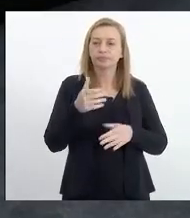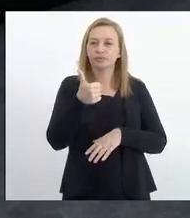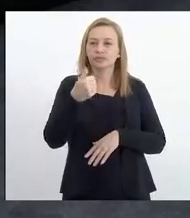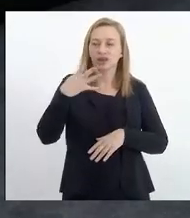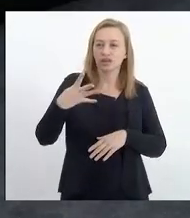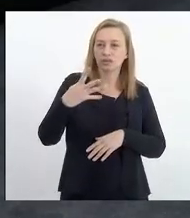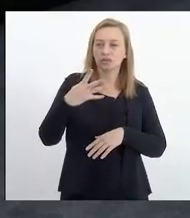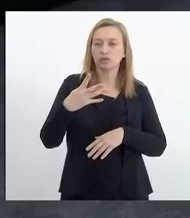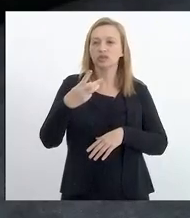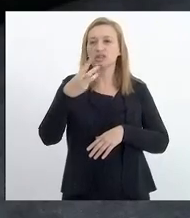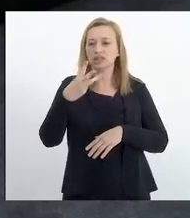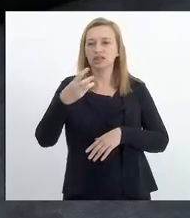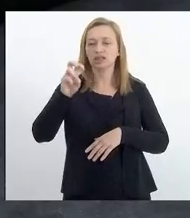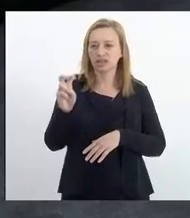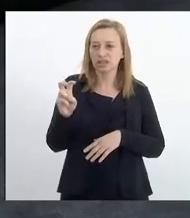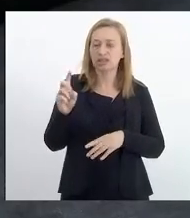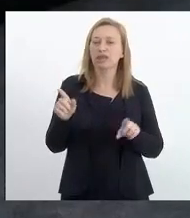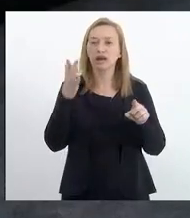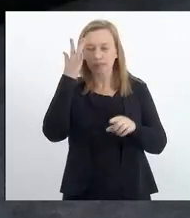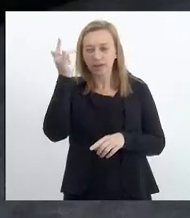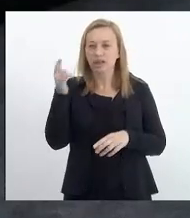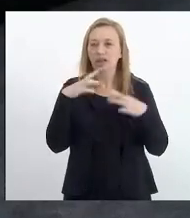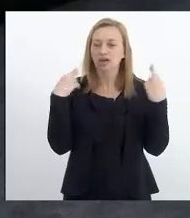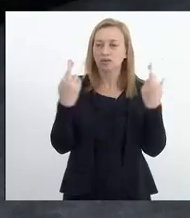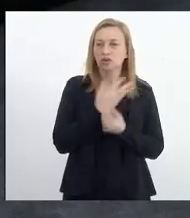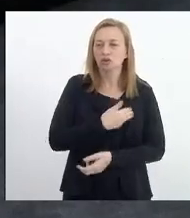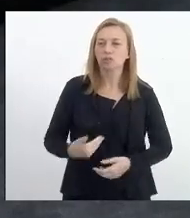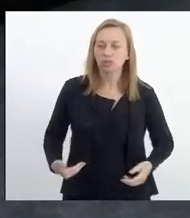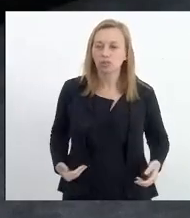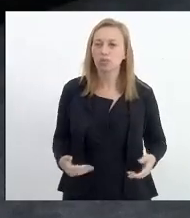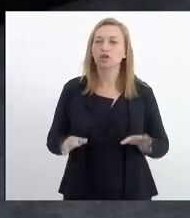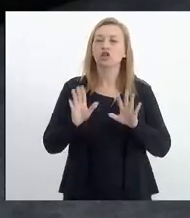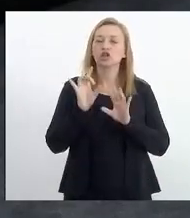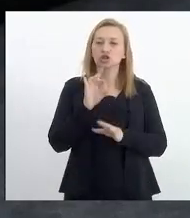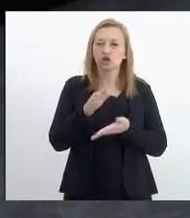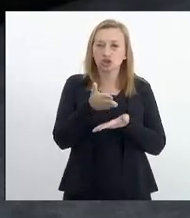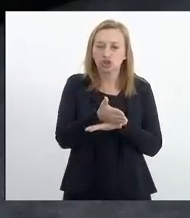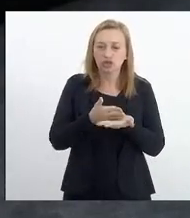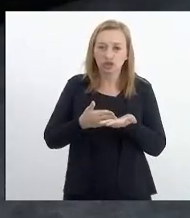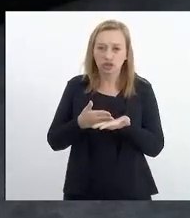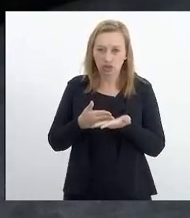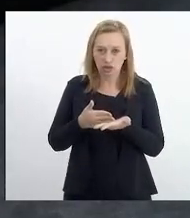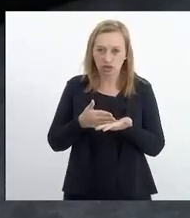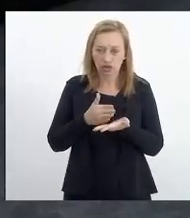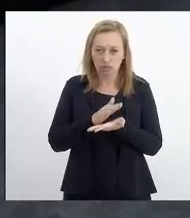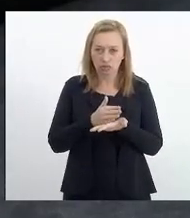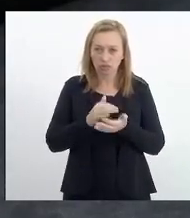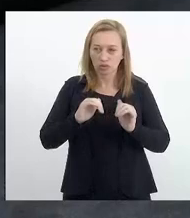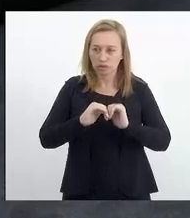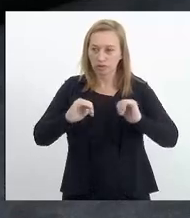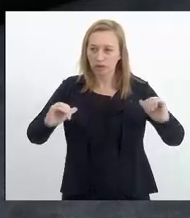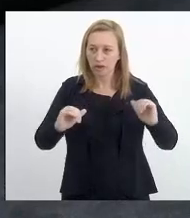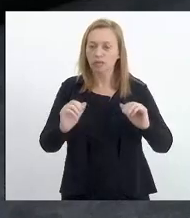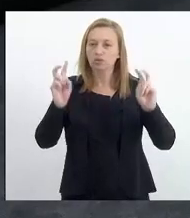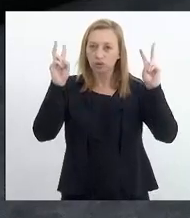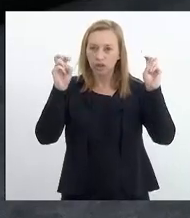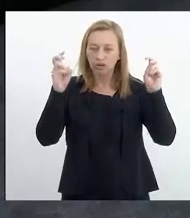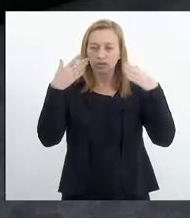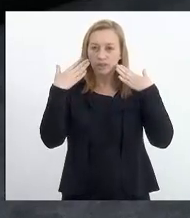e amanhã, nas audiências públicas, foi só uma questão de dividir os temas para que as secretarias estivessem prontamente